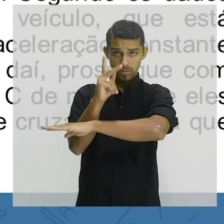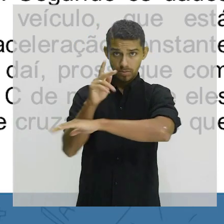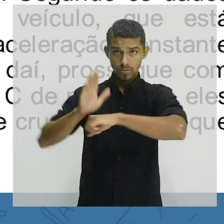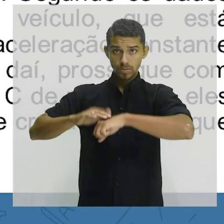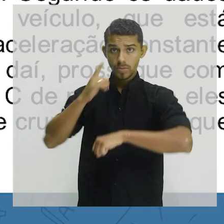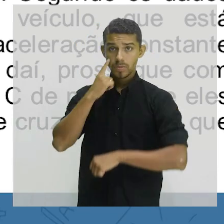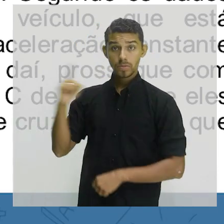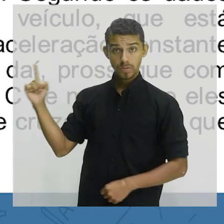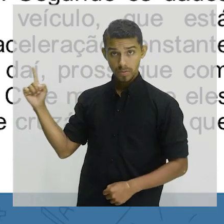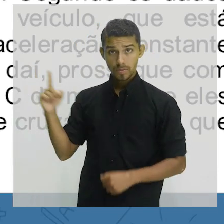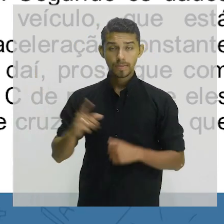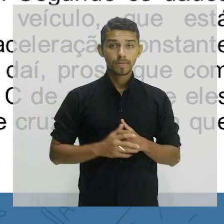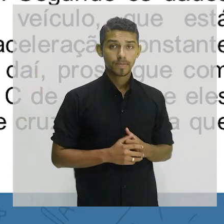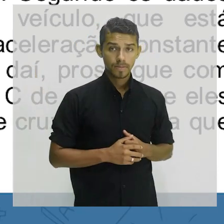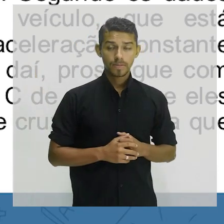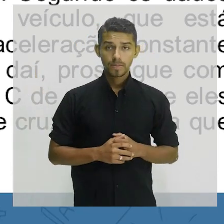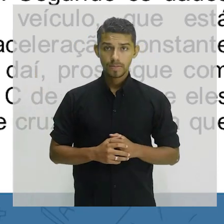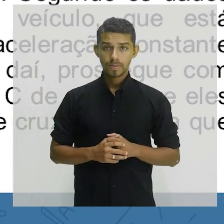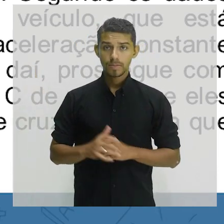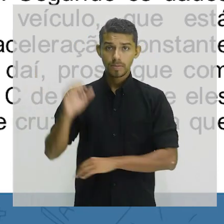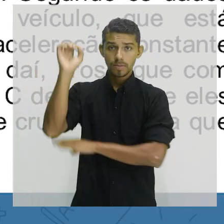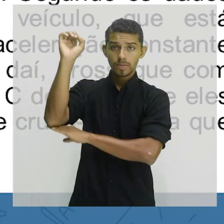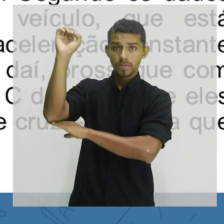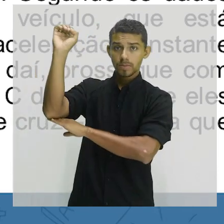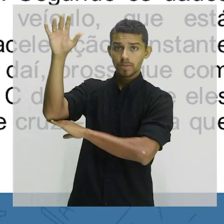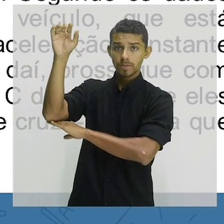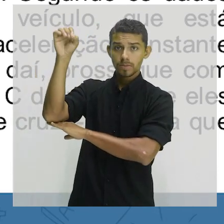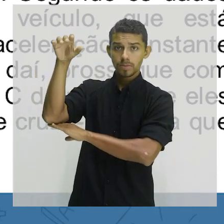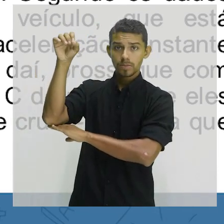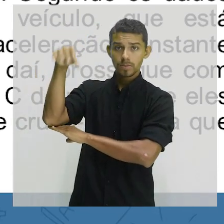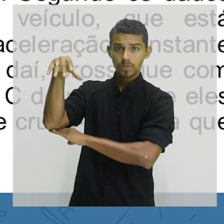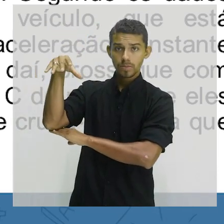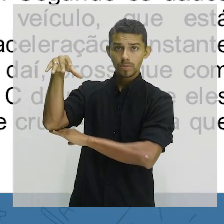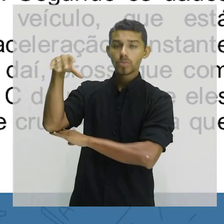questão, nós temos aqui